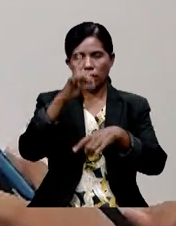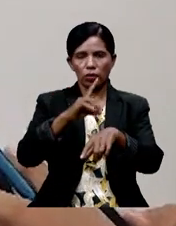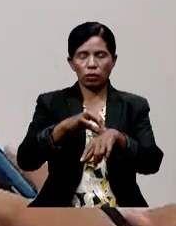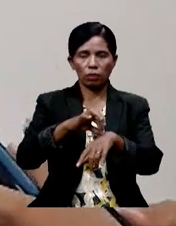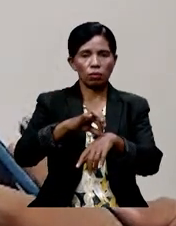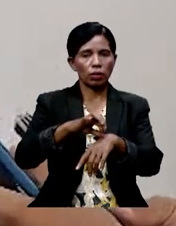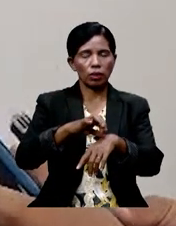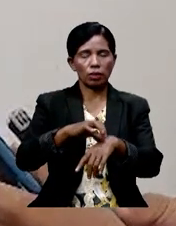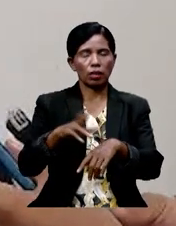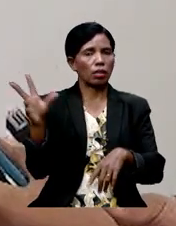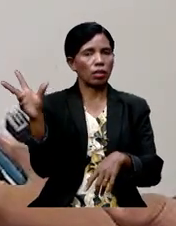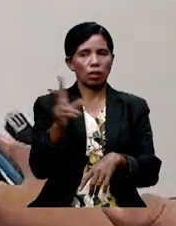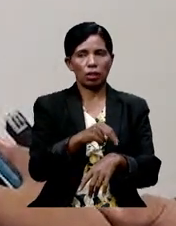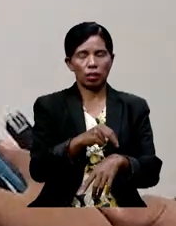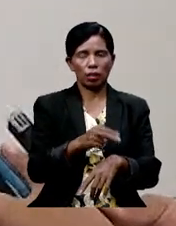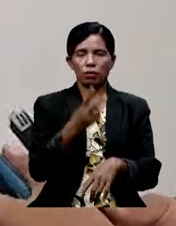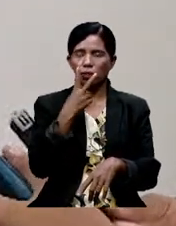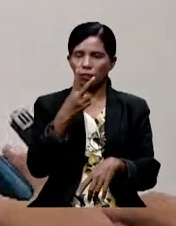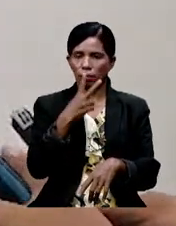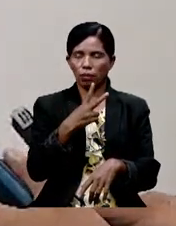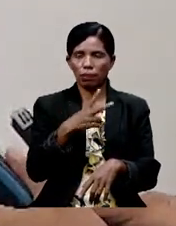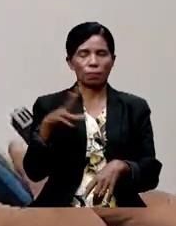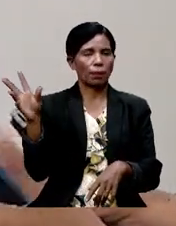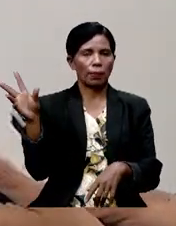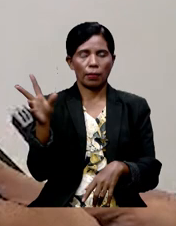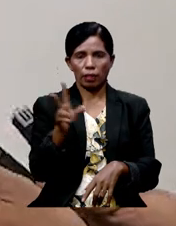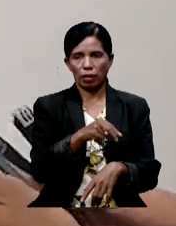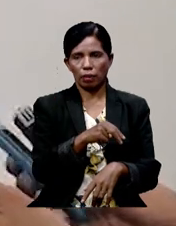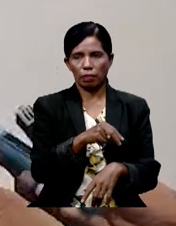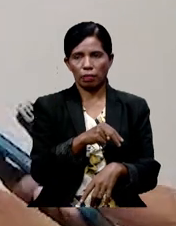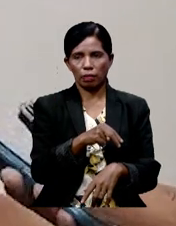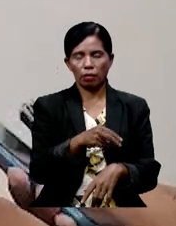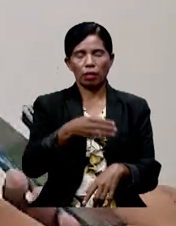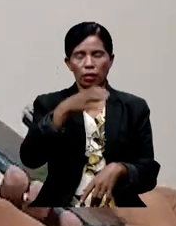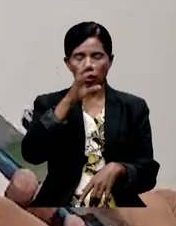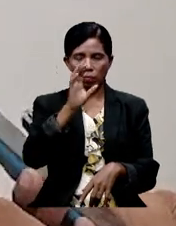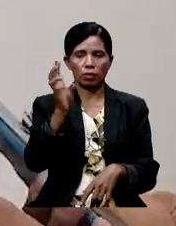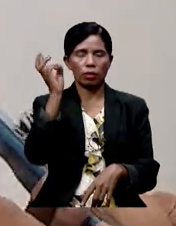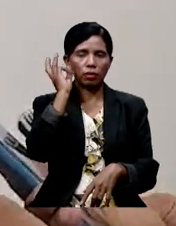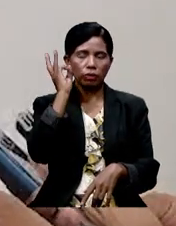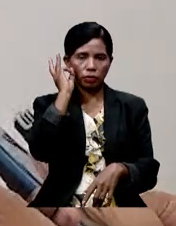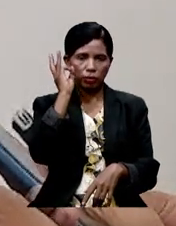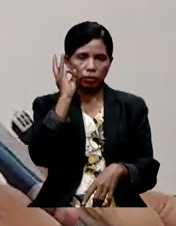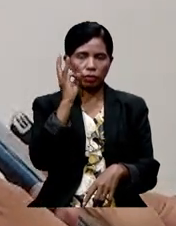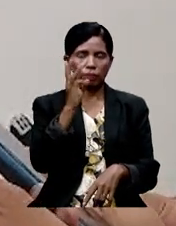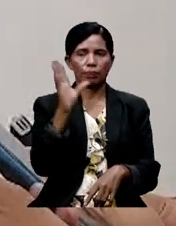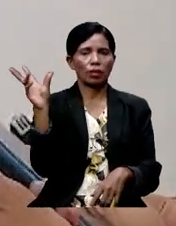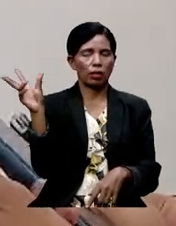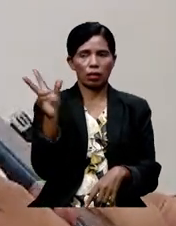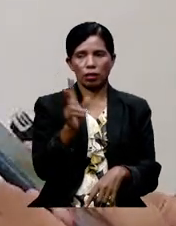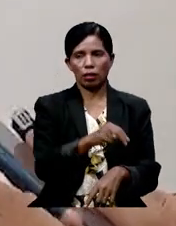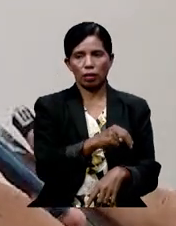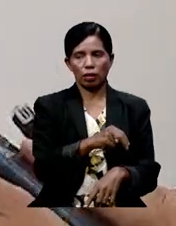laiba fuma, laiba consumi bebidas no alcohol,